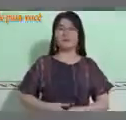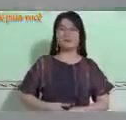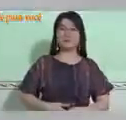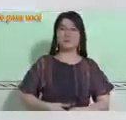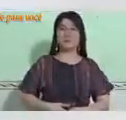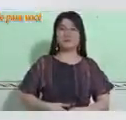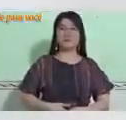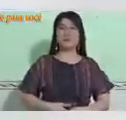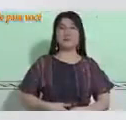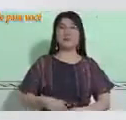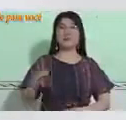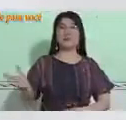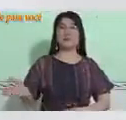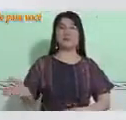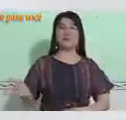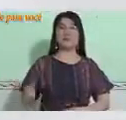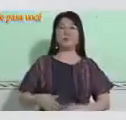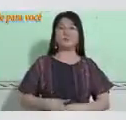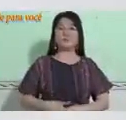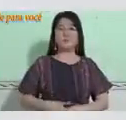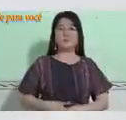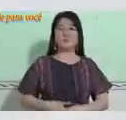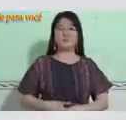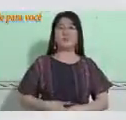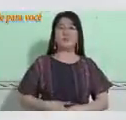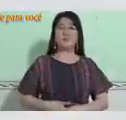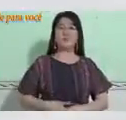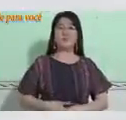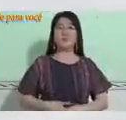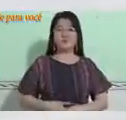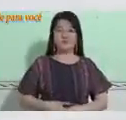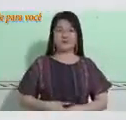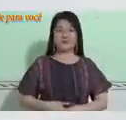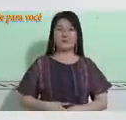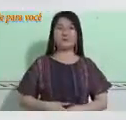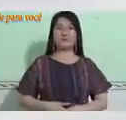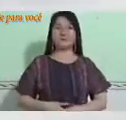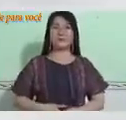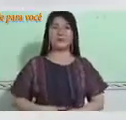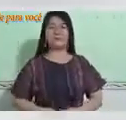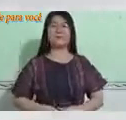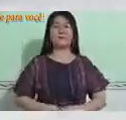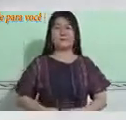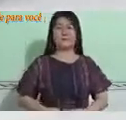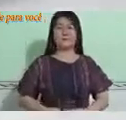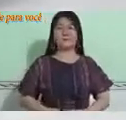atividades cotidianas, se como comer e escrever, deve ser tratada como uso de remédios como propranolol e